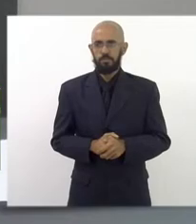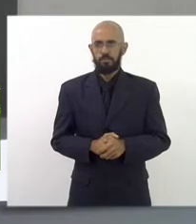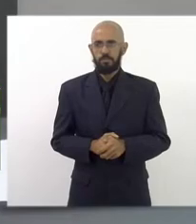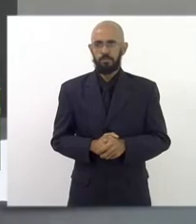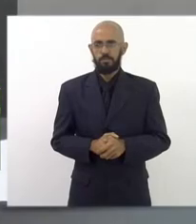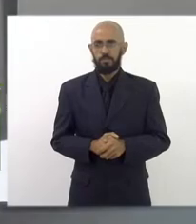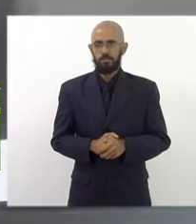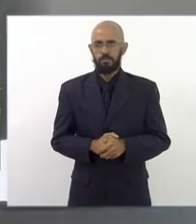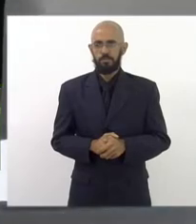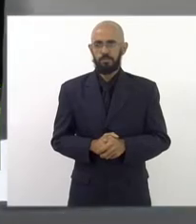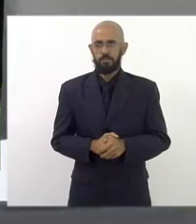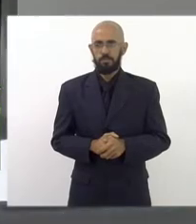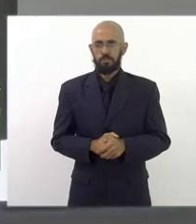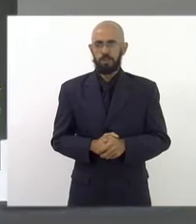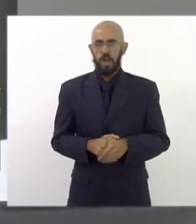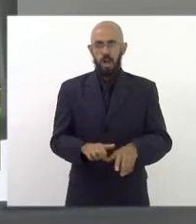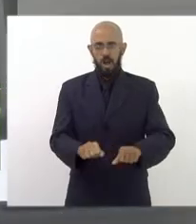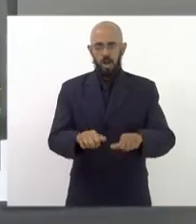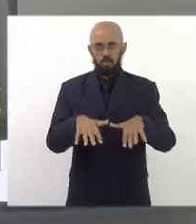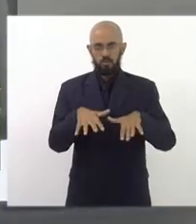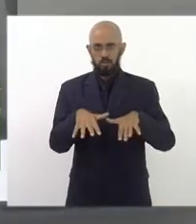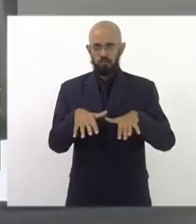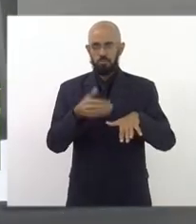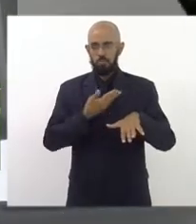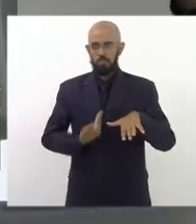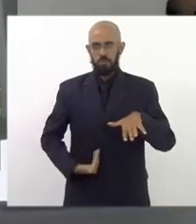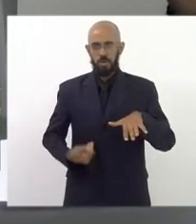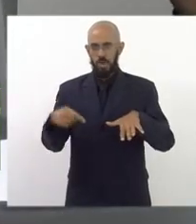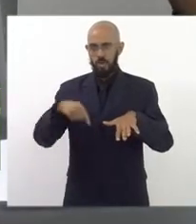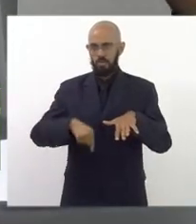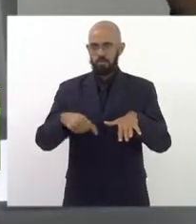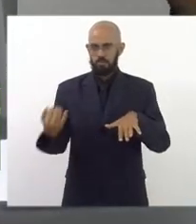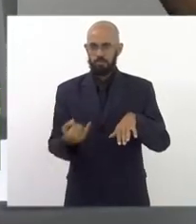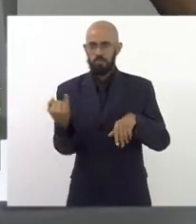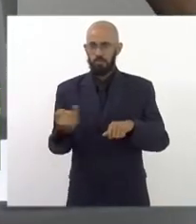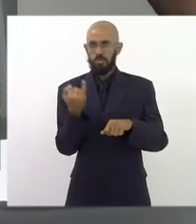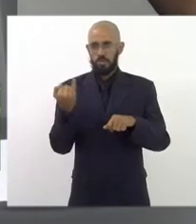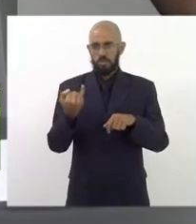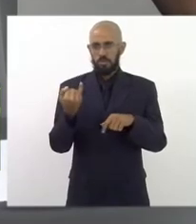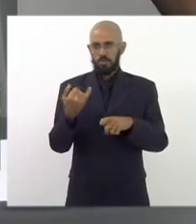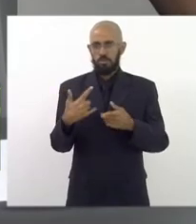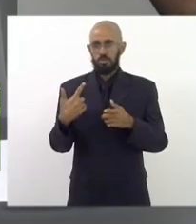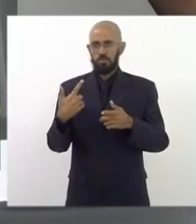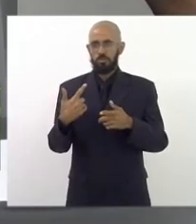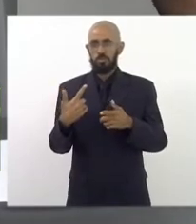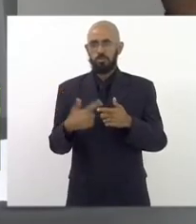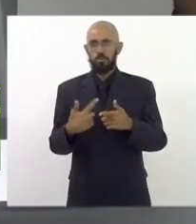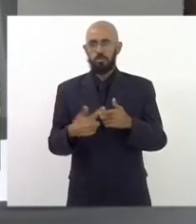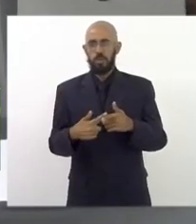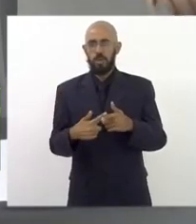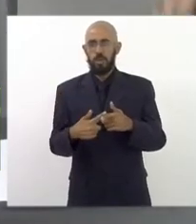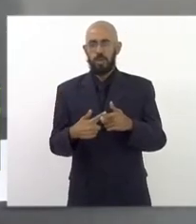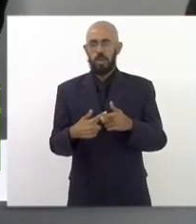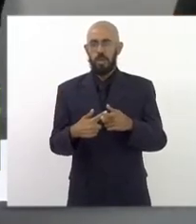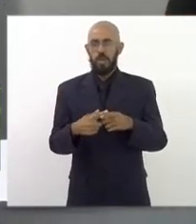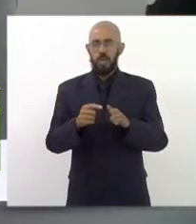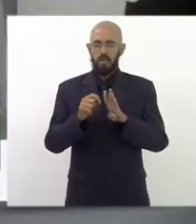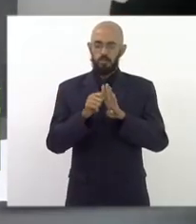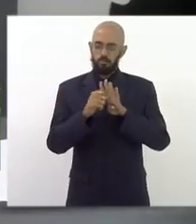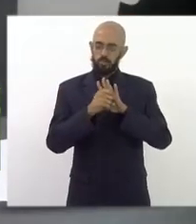essa audiência pública é absolutamente importante, porque é do terceiro quadrimestre de